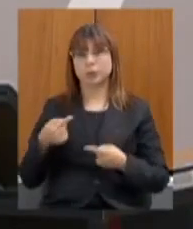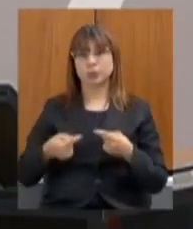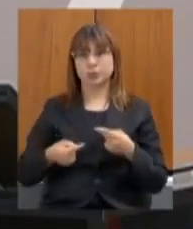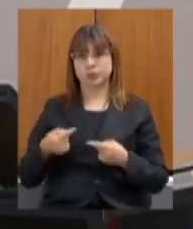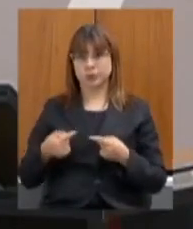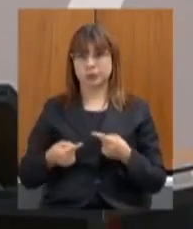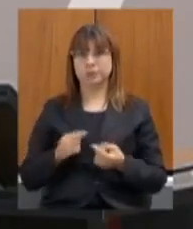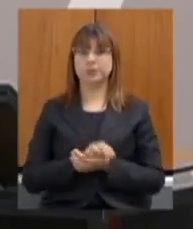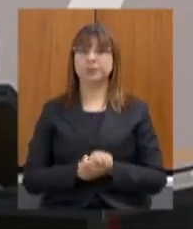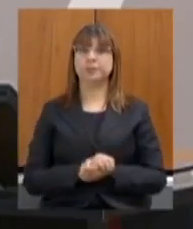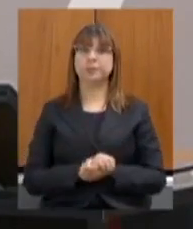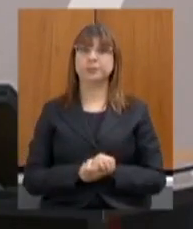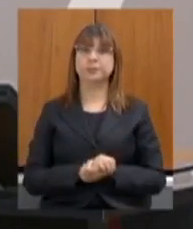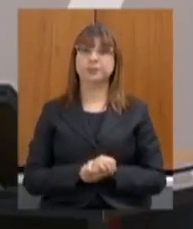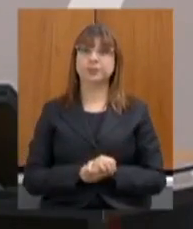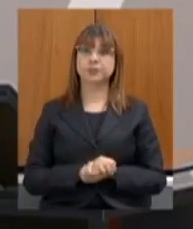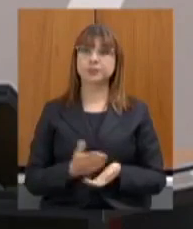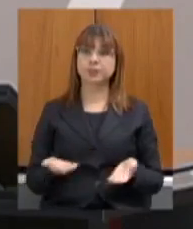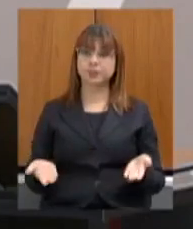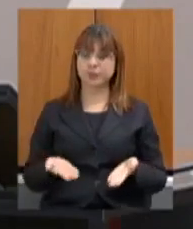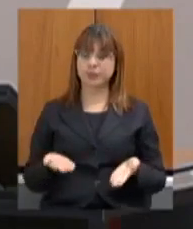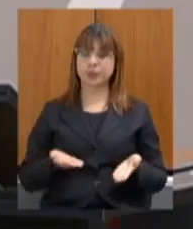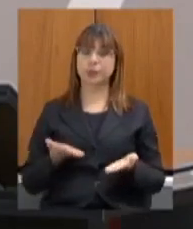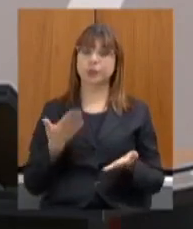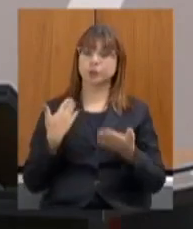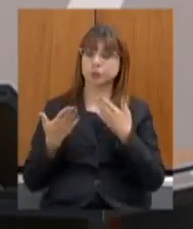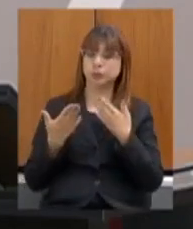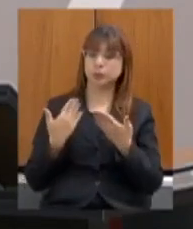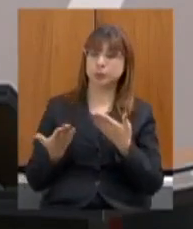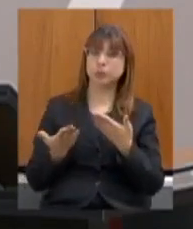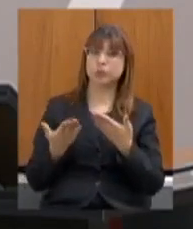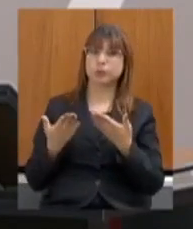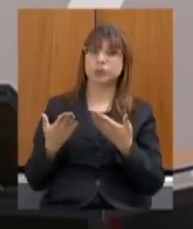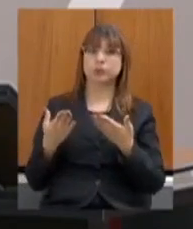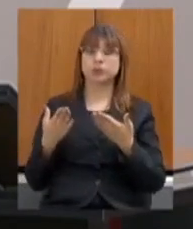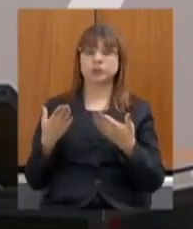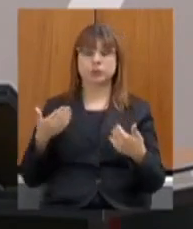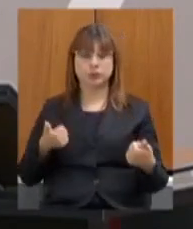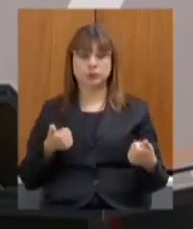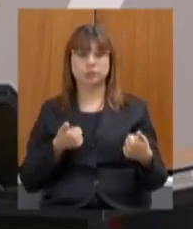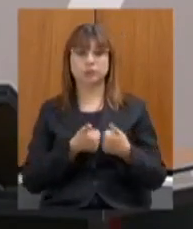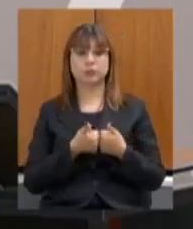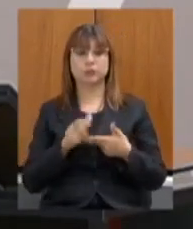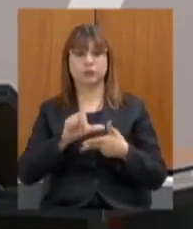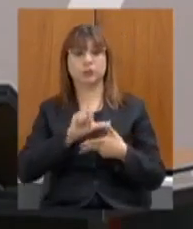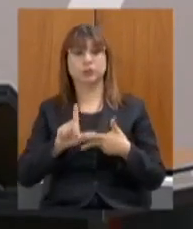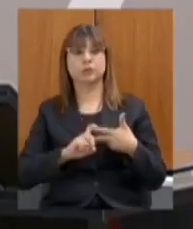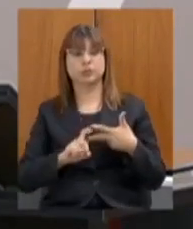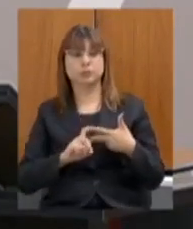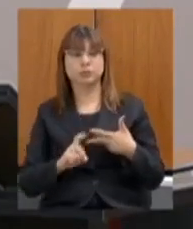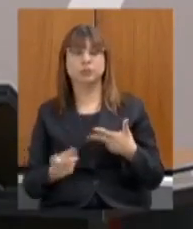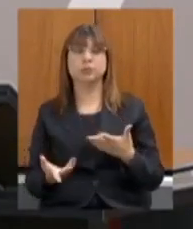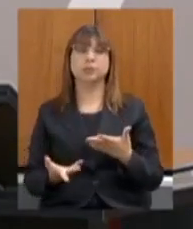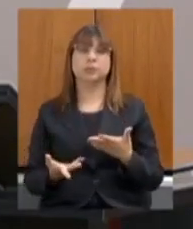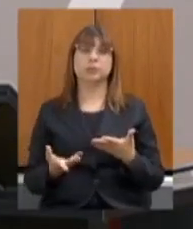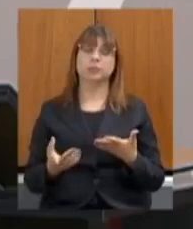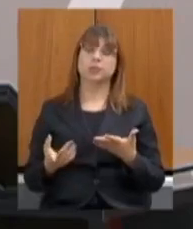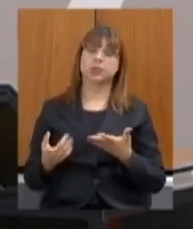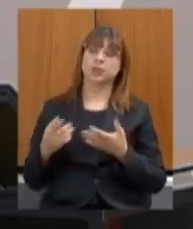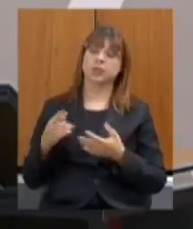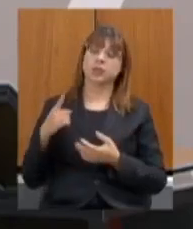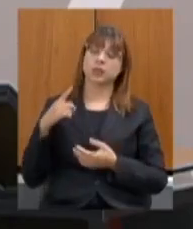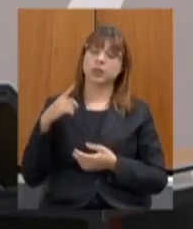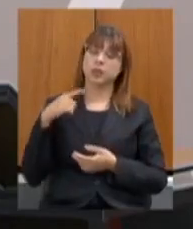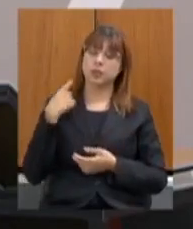que acontece. Então, hoje, esse diálogo, essa proximidade, eu tenho certeza que o Dr. Jean compactua com